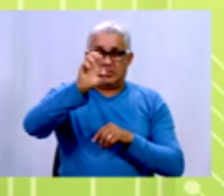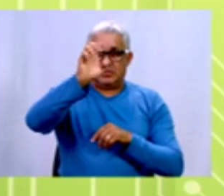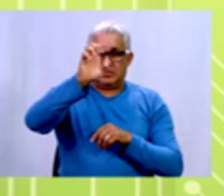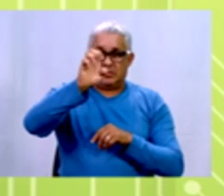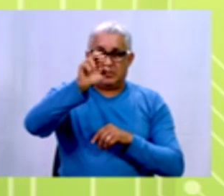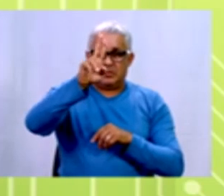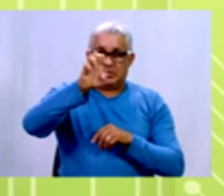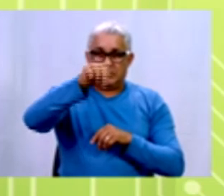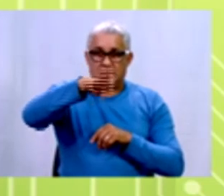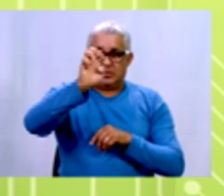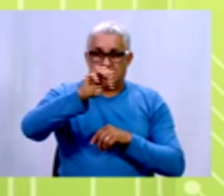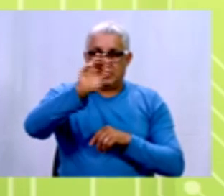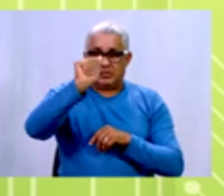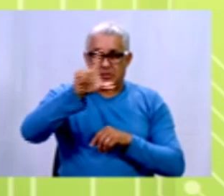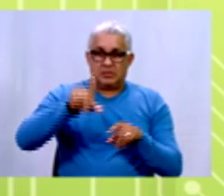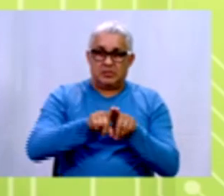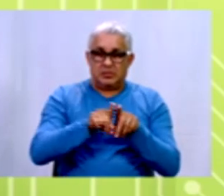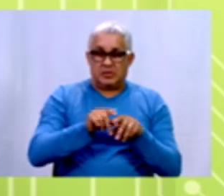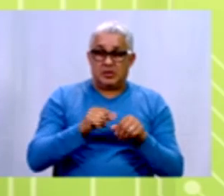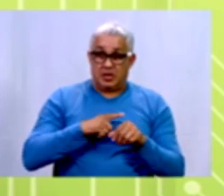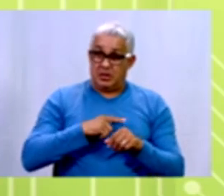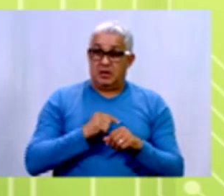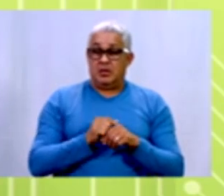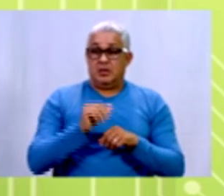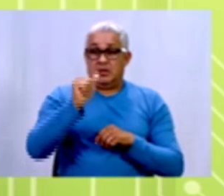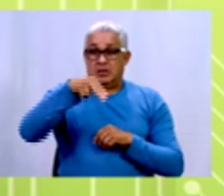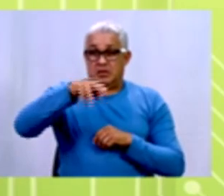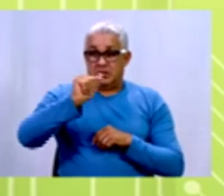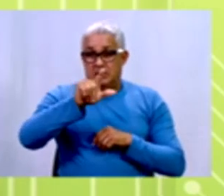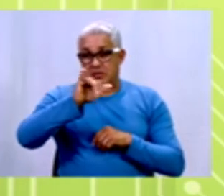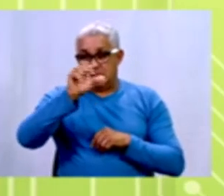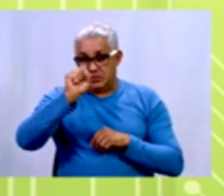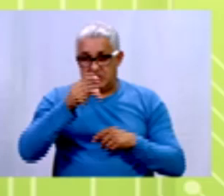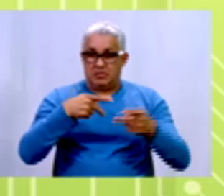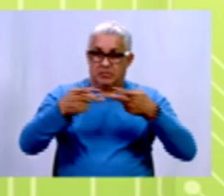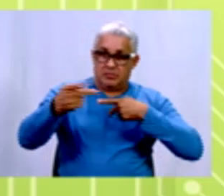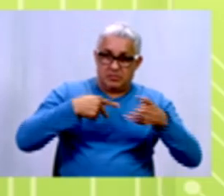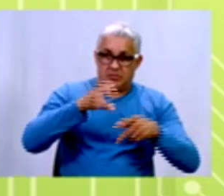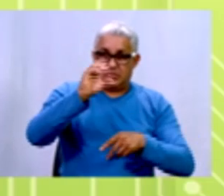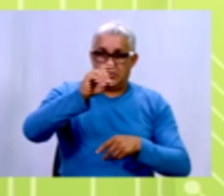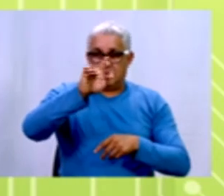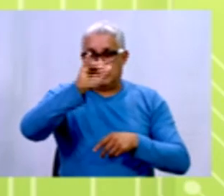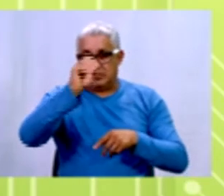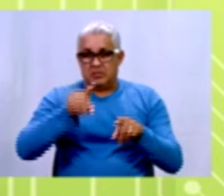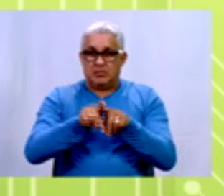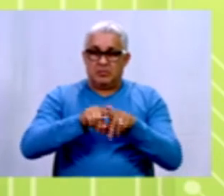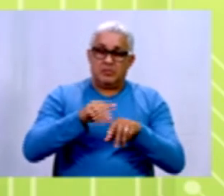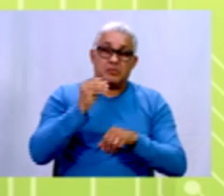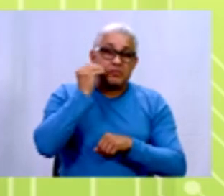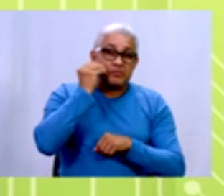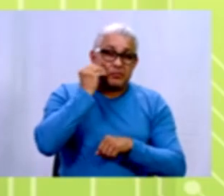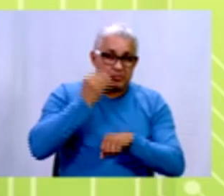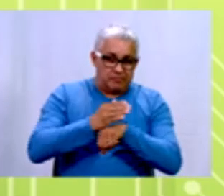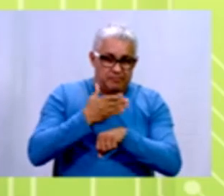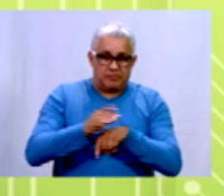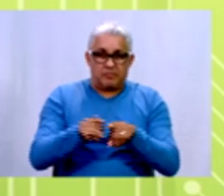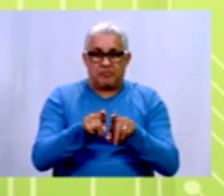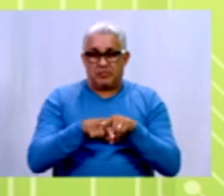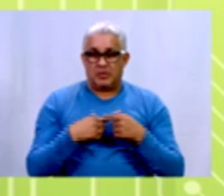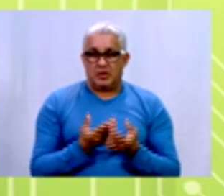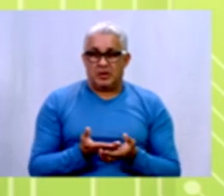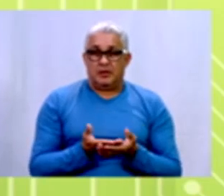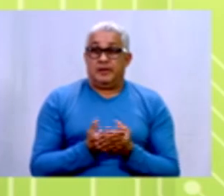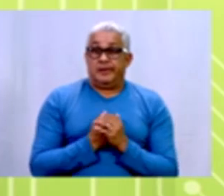questão do RUP. Então, lá nós tínhamos análise, projeto, codificação e teste, né? Então, esse